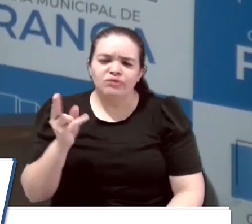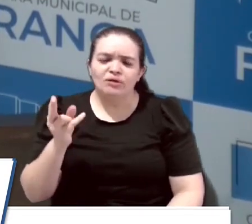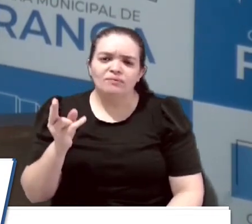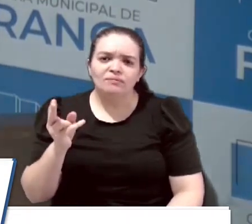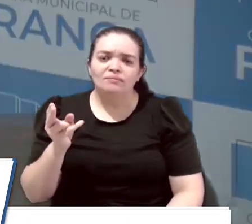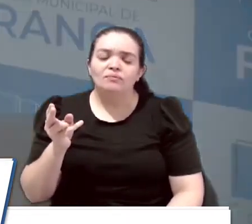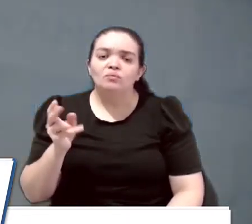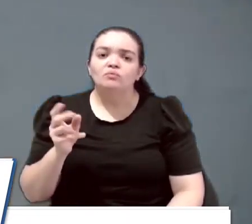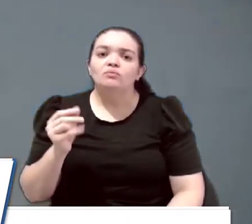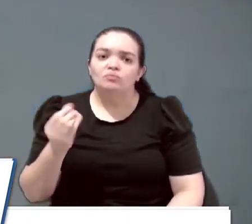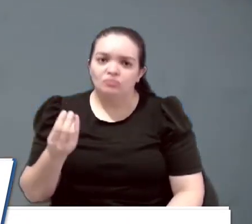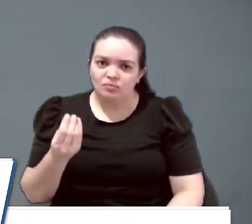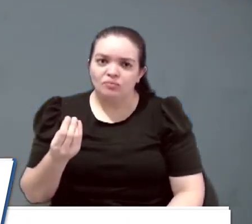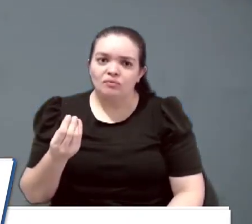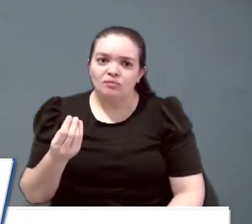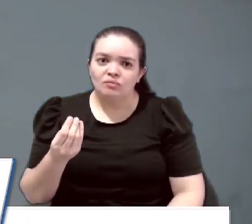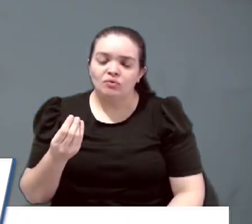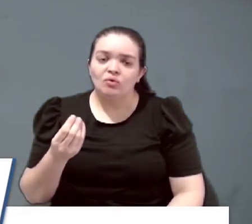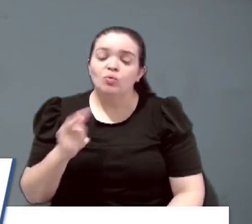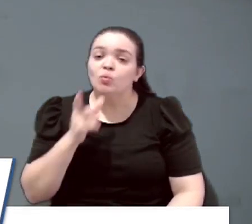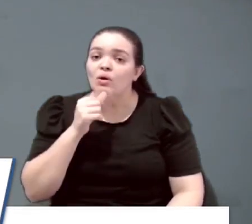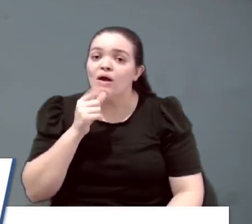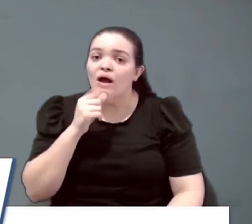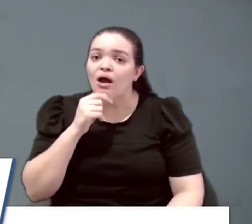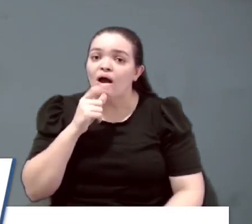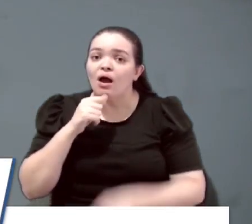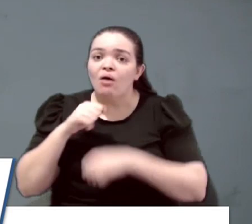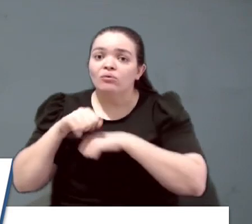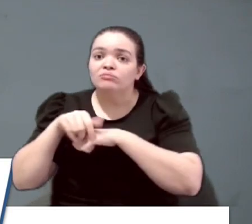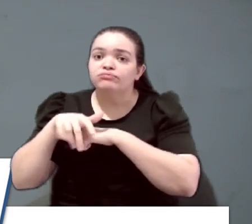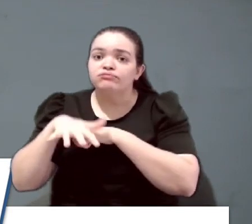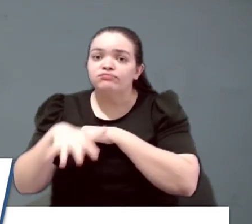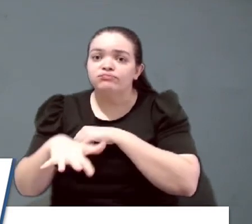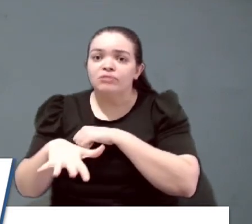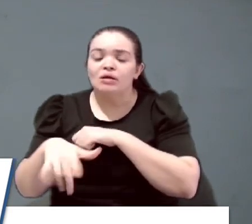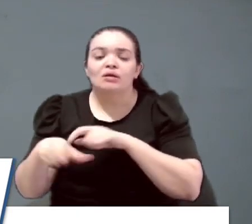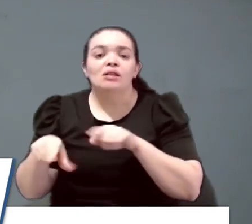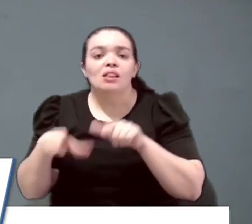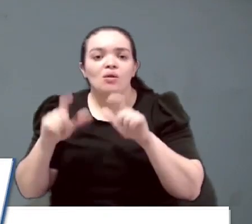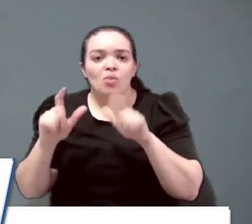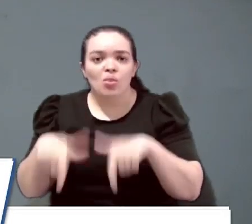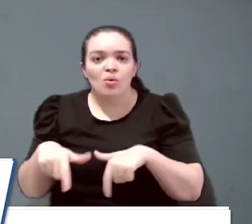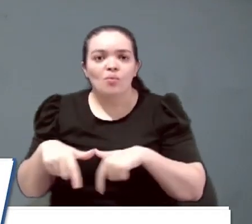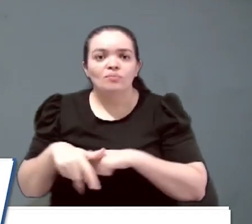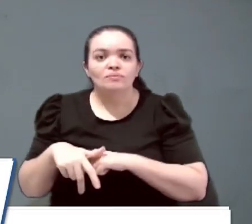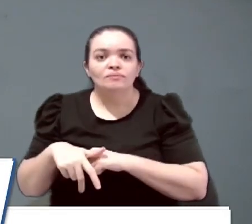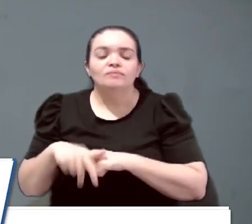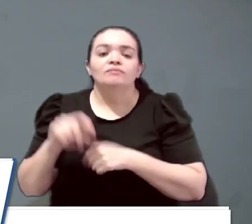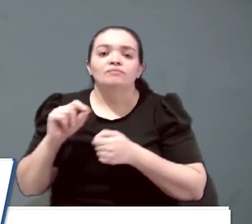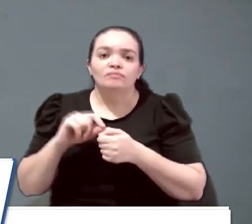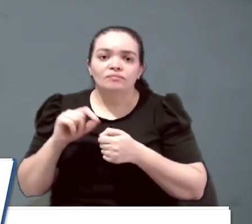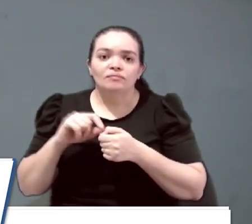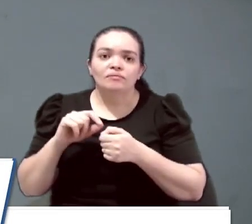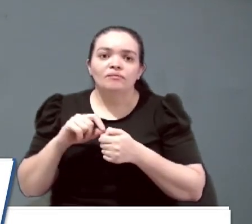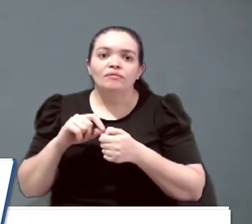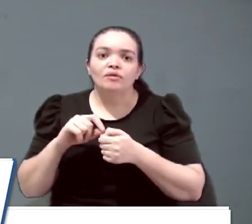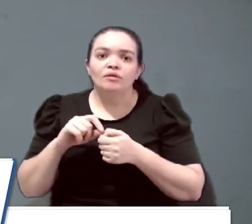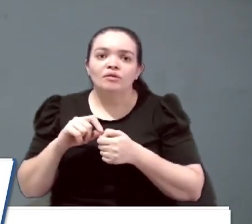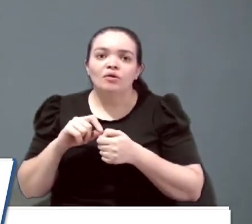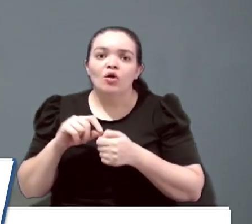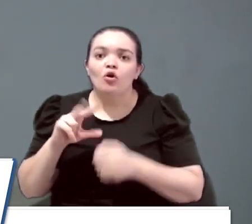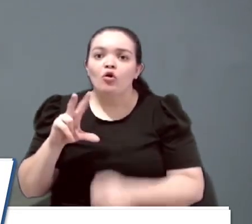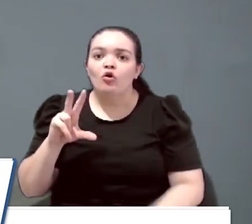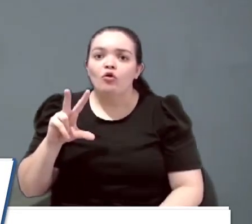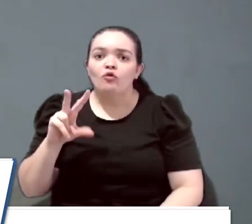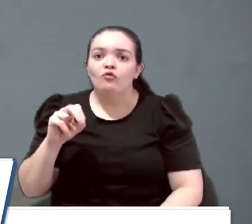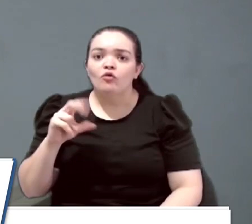contenção das nascentes de água, né? Em todo local, na onde foi feito as contenção das Vossoroca,